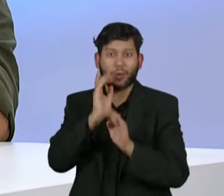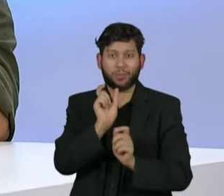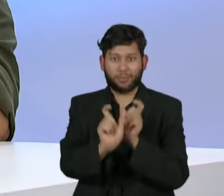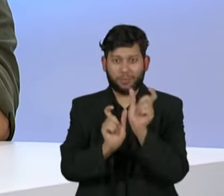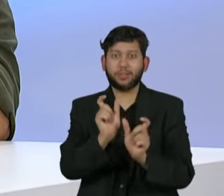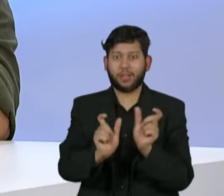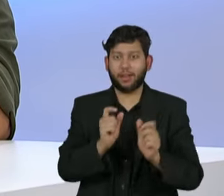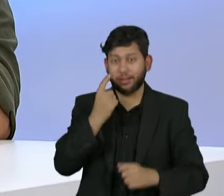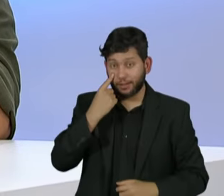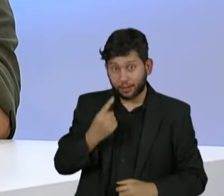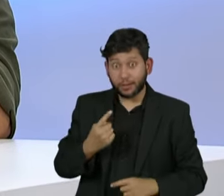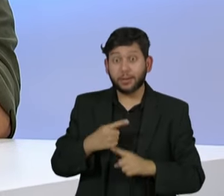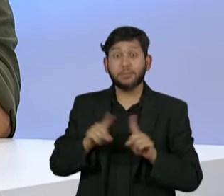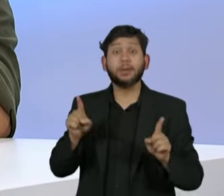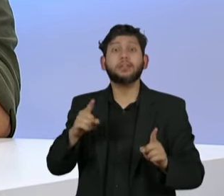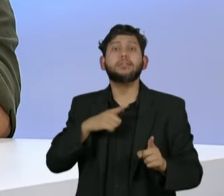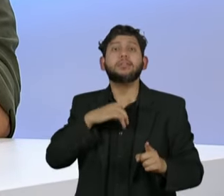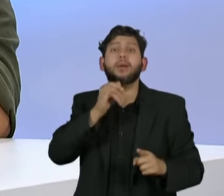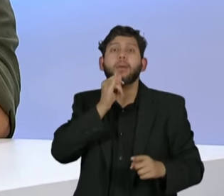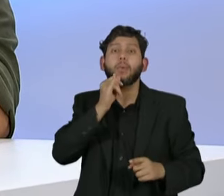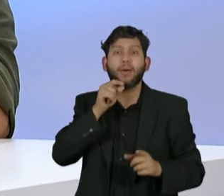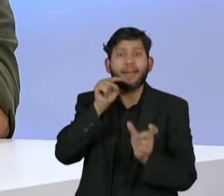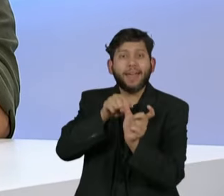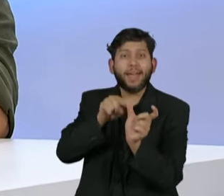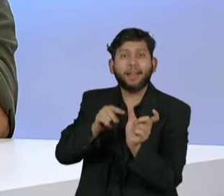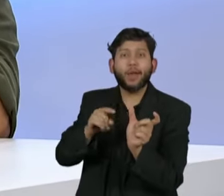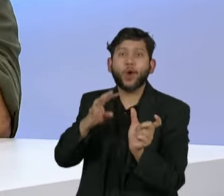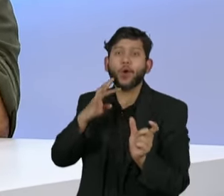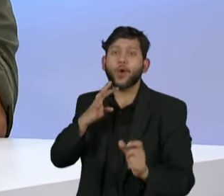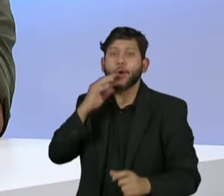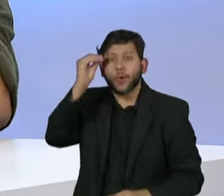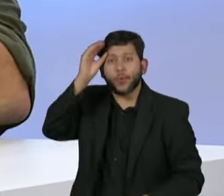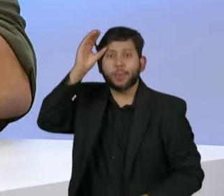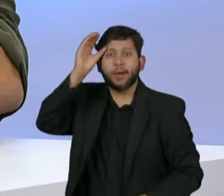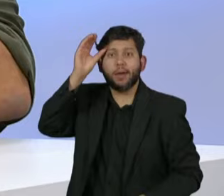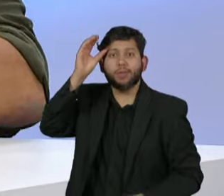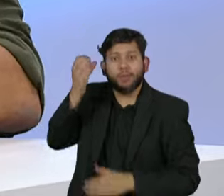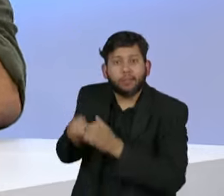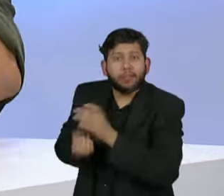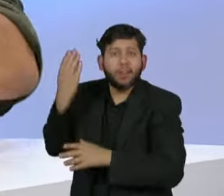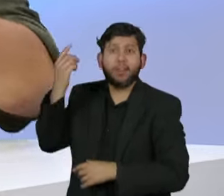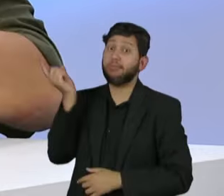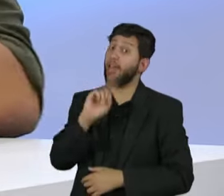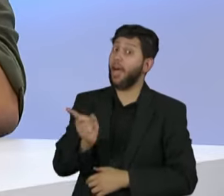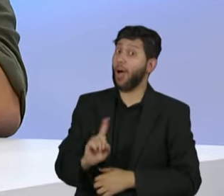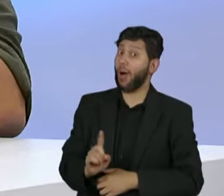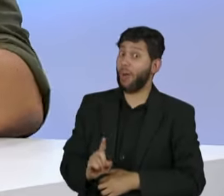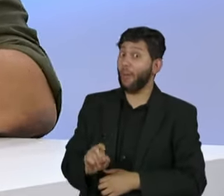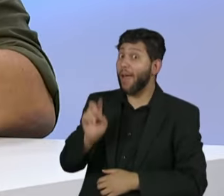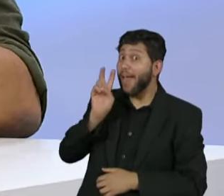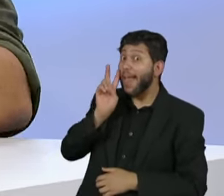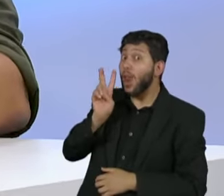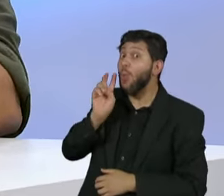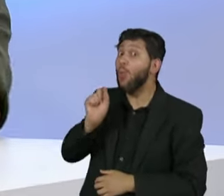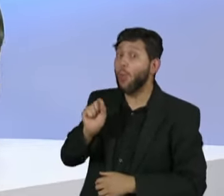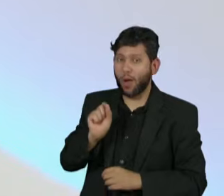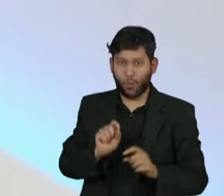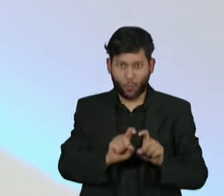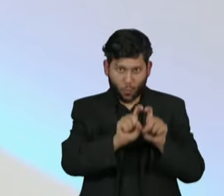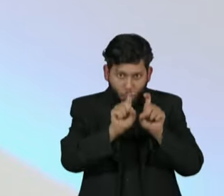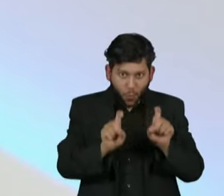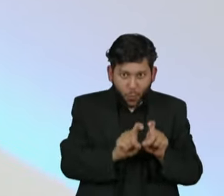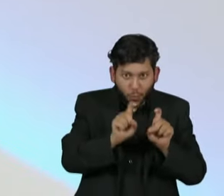que eles não eles não criam conhecimento né eles reproduzem e eles são muito bons de encaixar diferentes tipos de conhecimento para